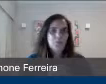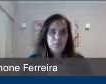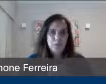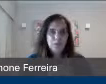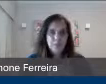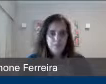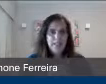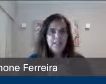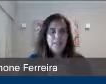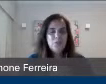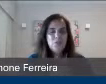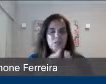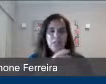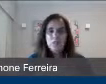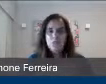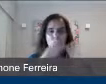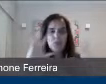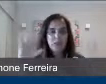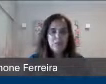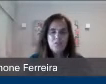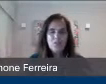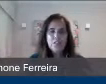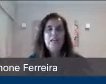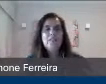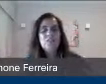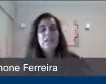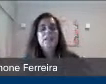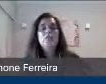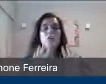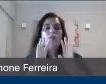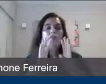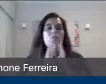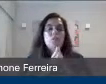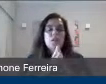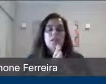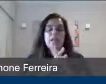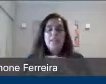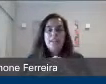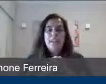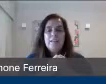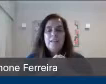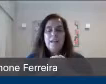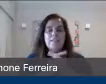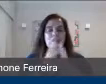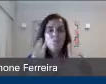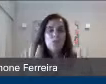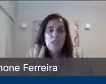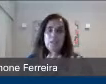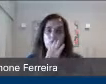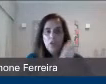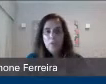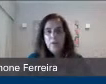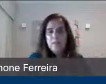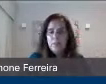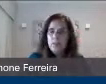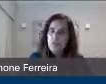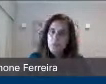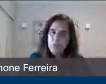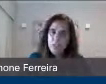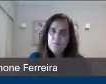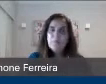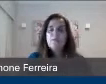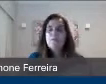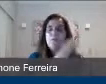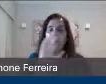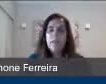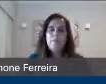candidatura possível, tá? Então, a gente cria um cronograma de atividades e nós fazemos essa assessoria não só para participantes